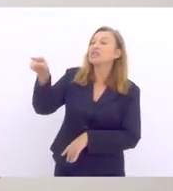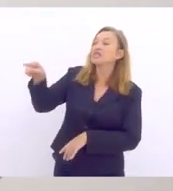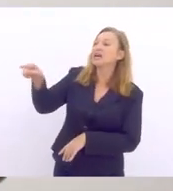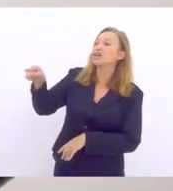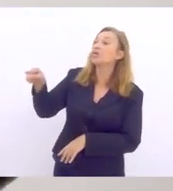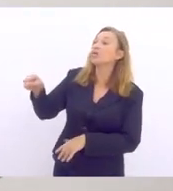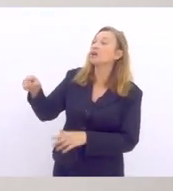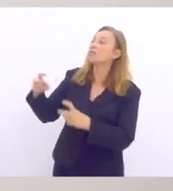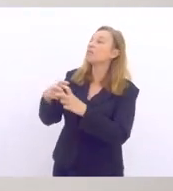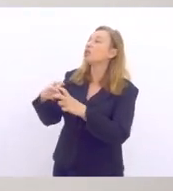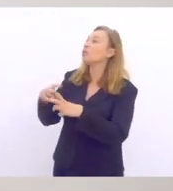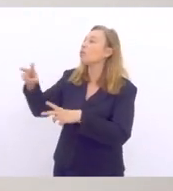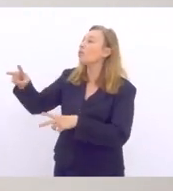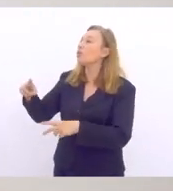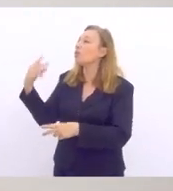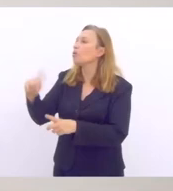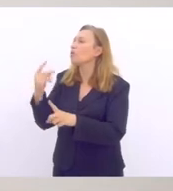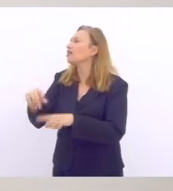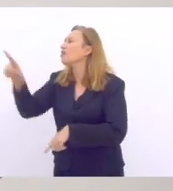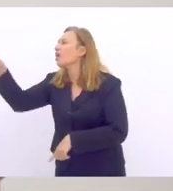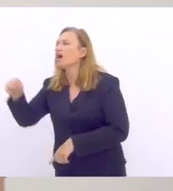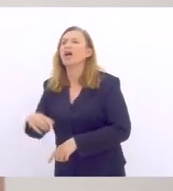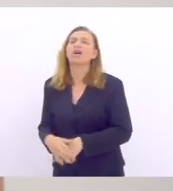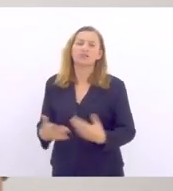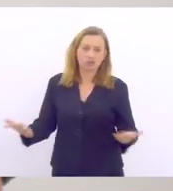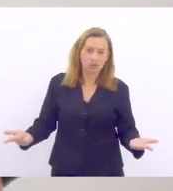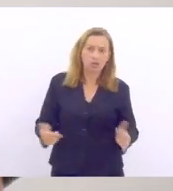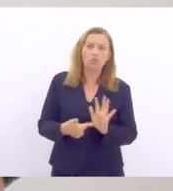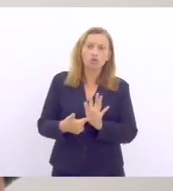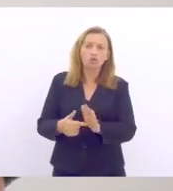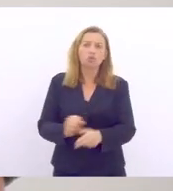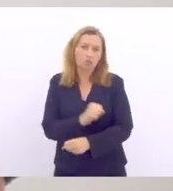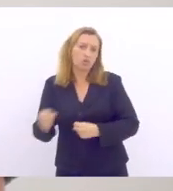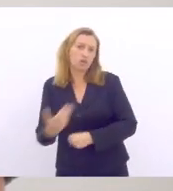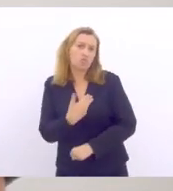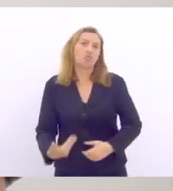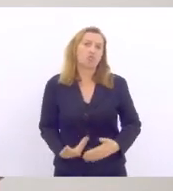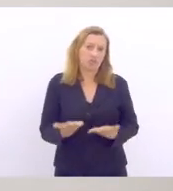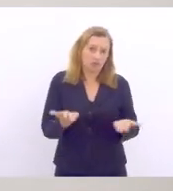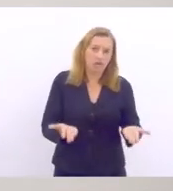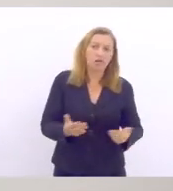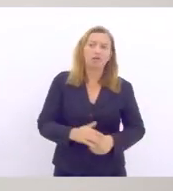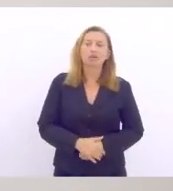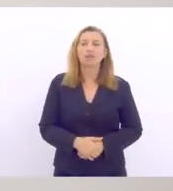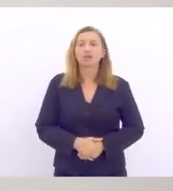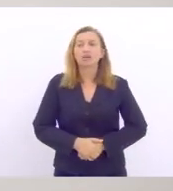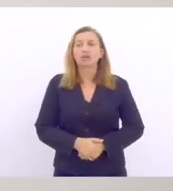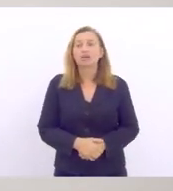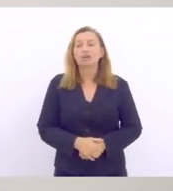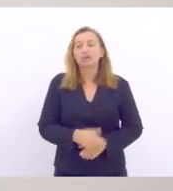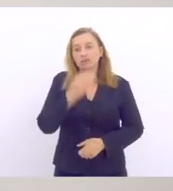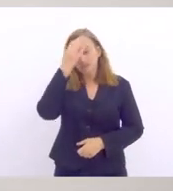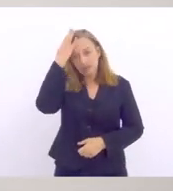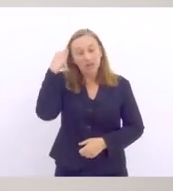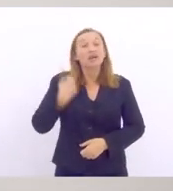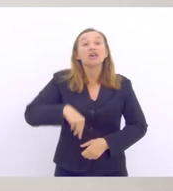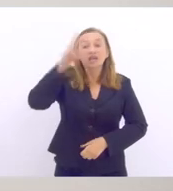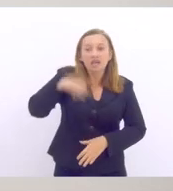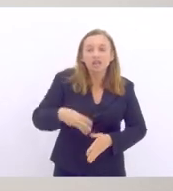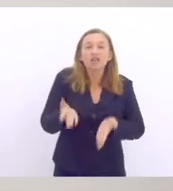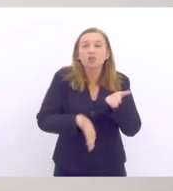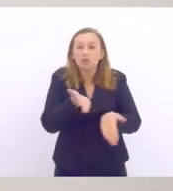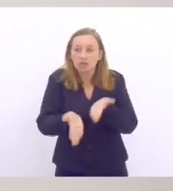para o... Desligou e aponta o cidadão para o poder público. Né? Assim, quem tem que cuidar da